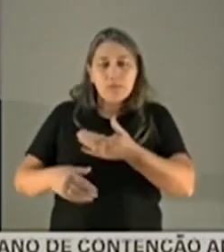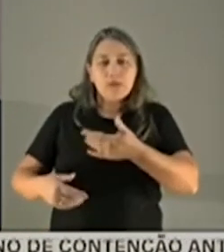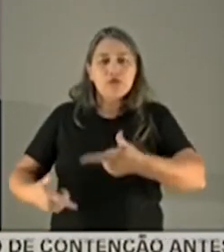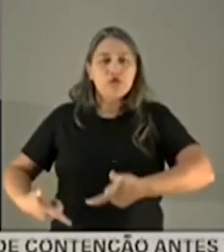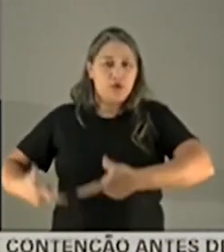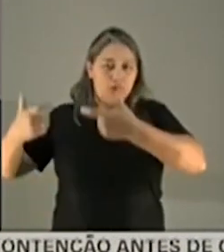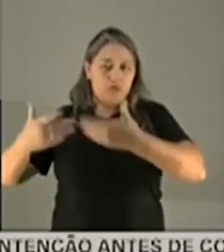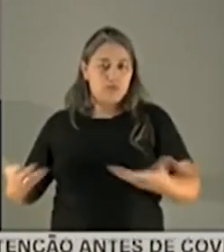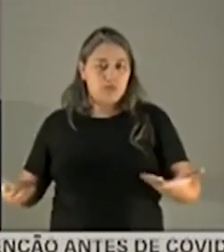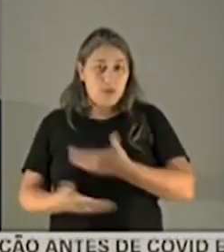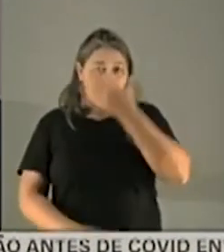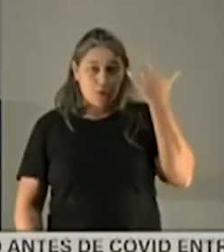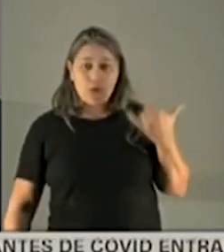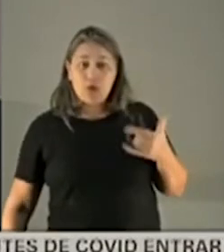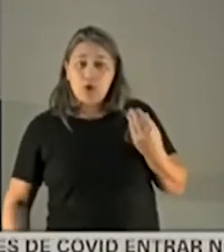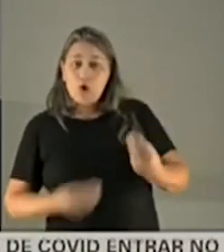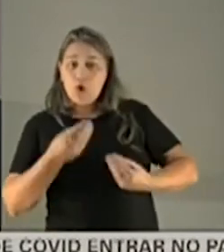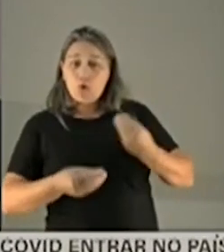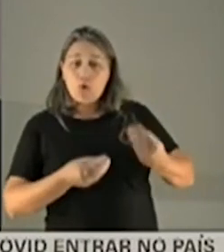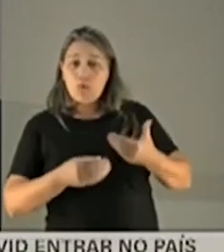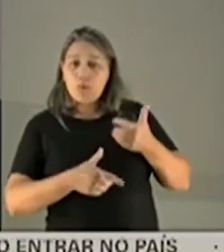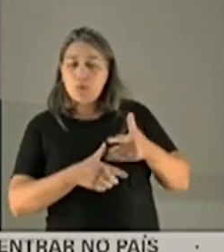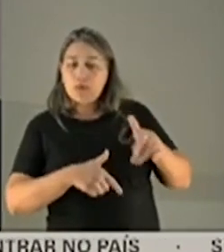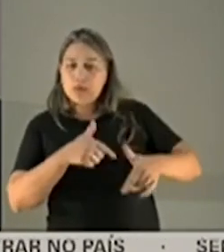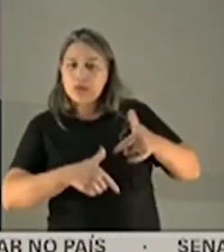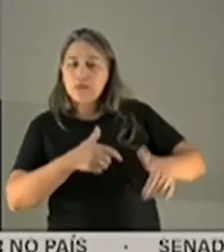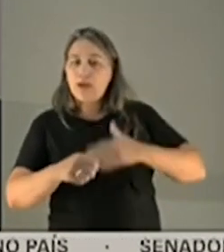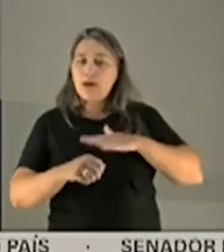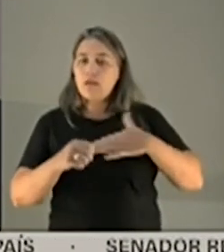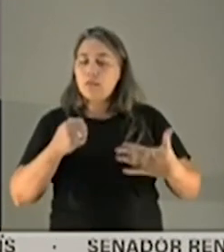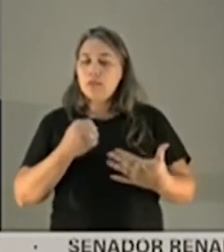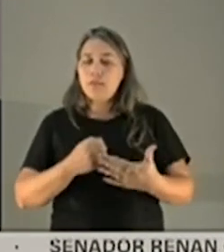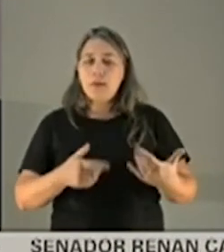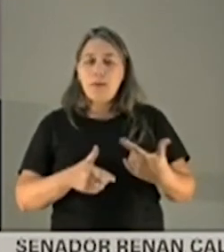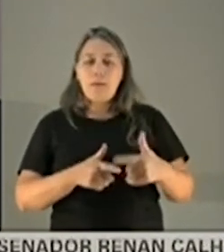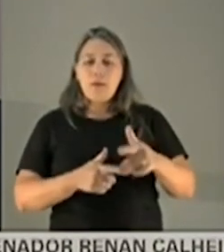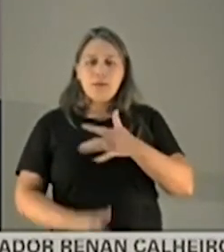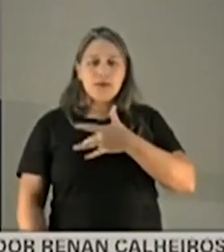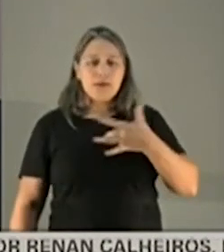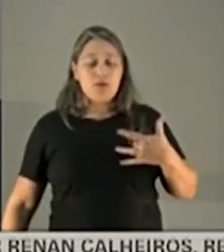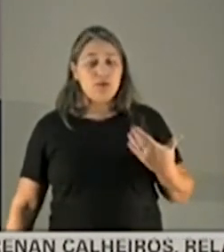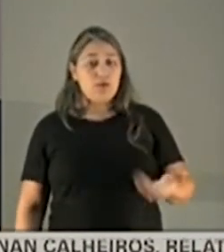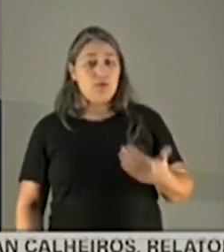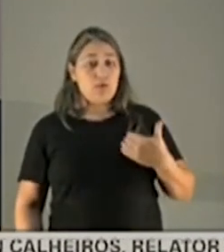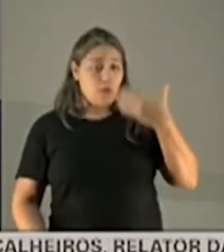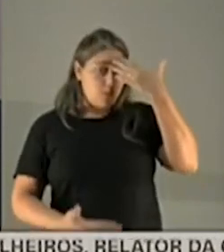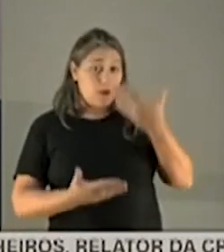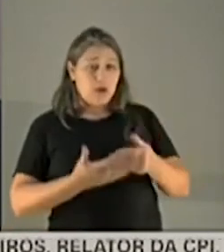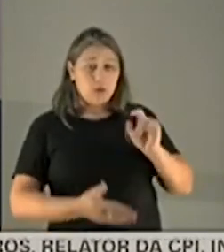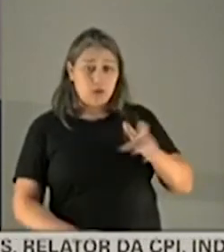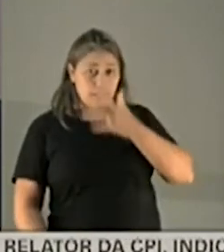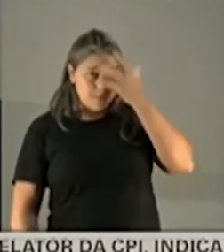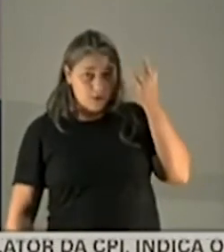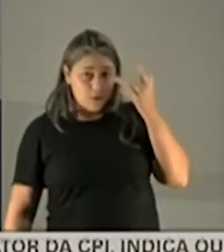em momento de epidemia, em momento de crise sanitária, não acredito que essas pessoas devessem